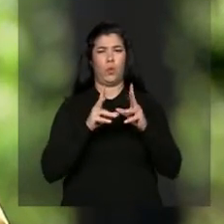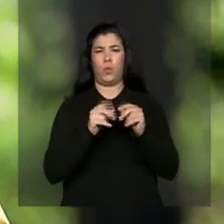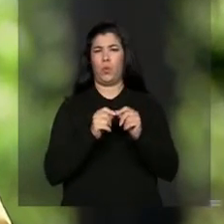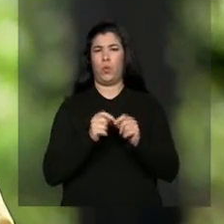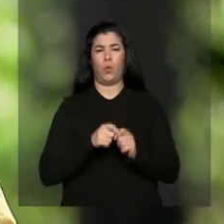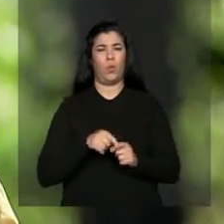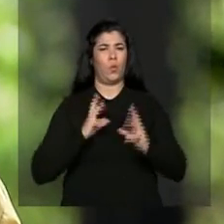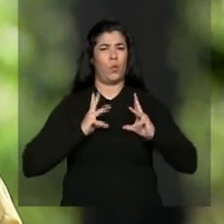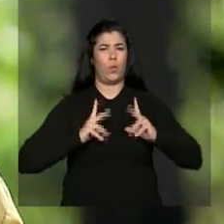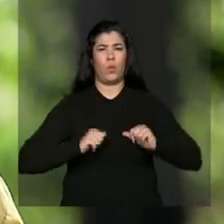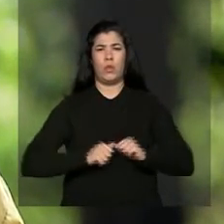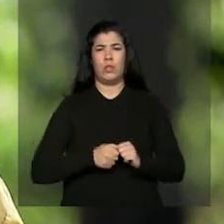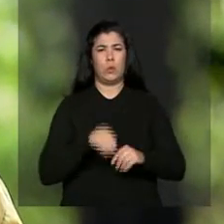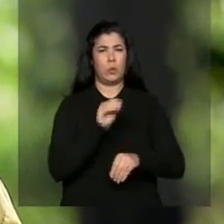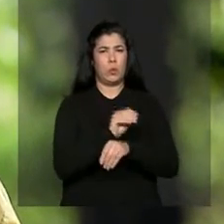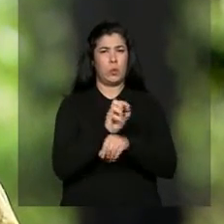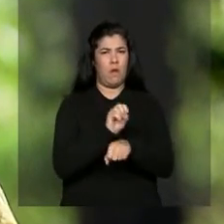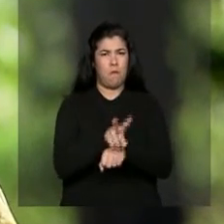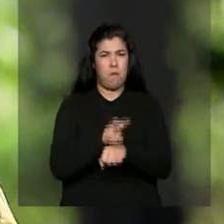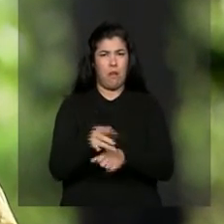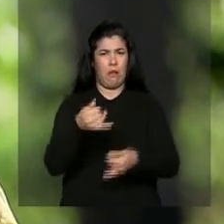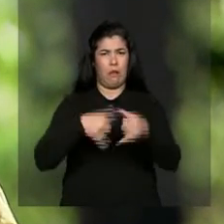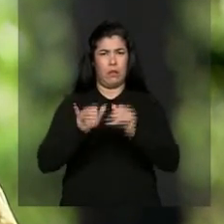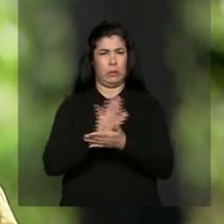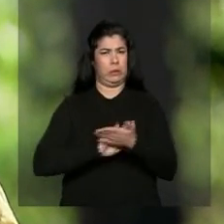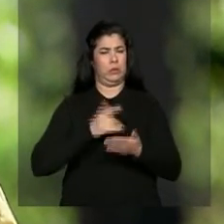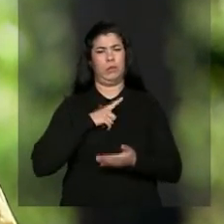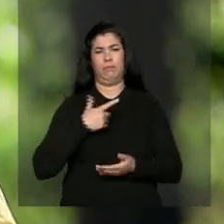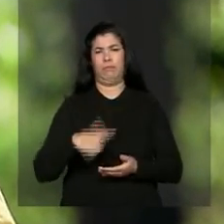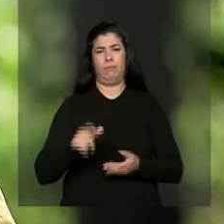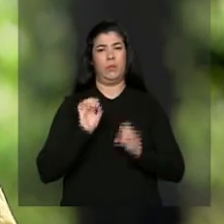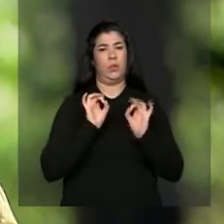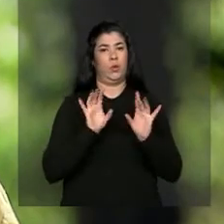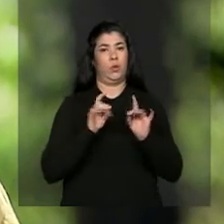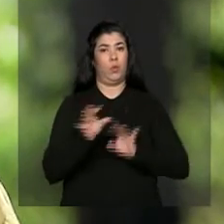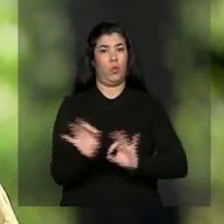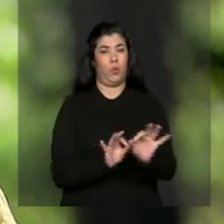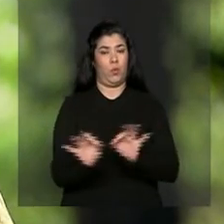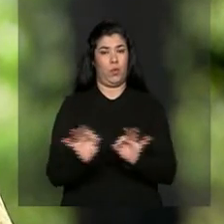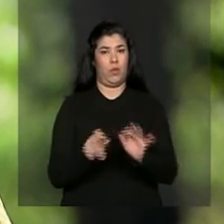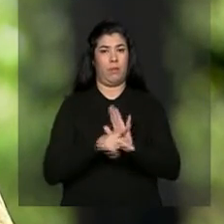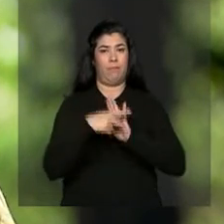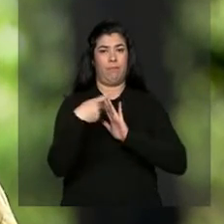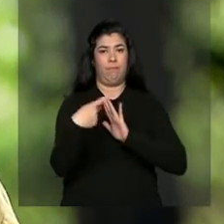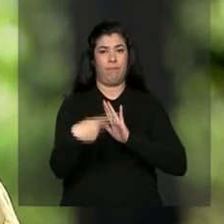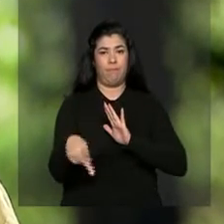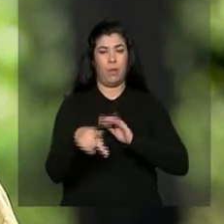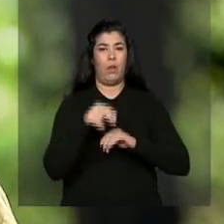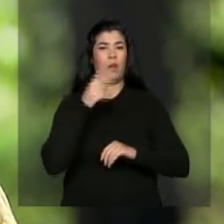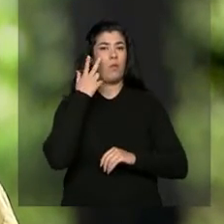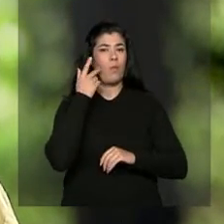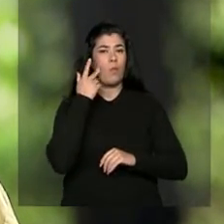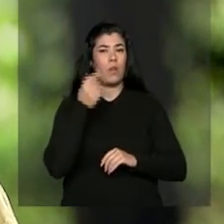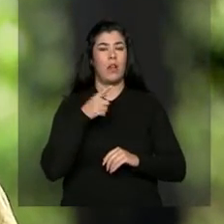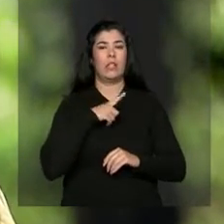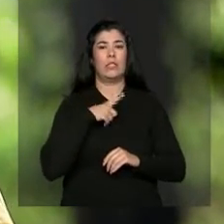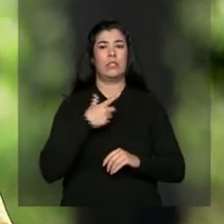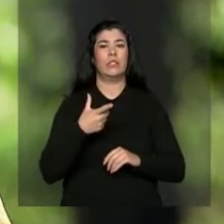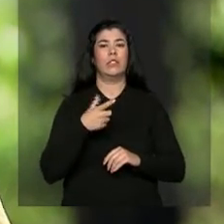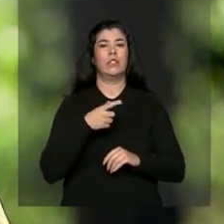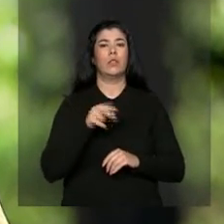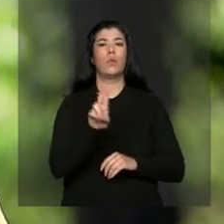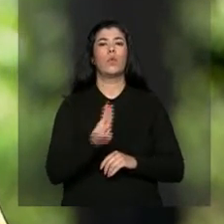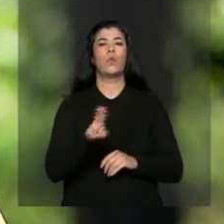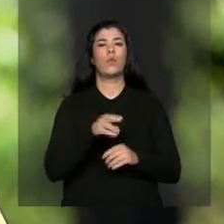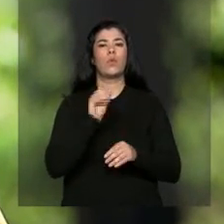nem química, né? É só o orgânico, é o adubo, o que eu uso aqui